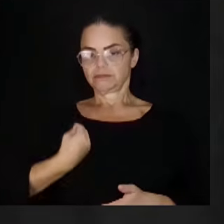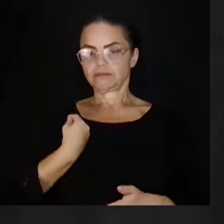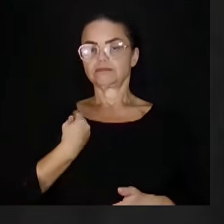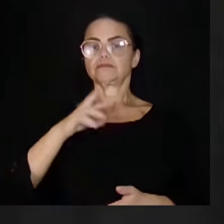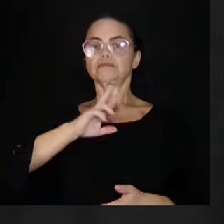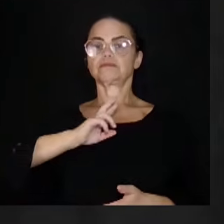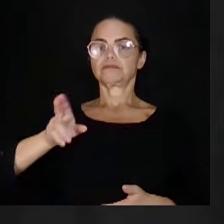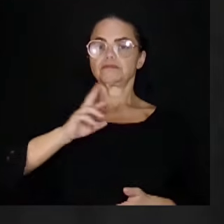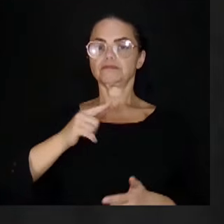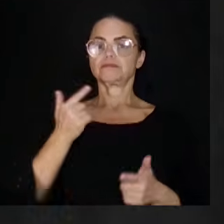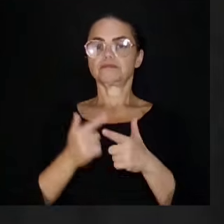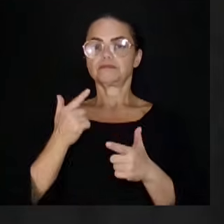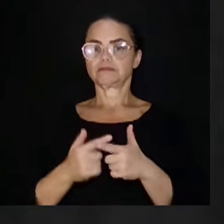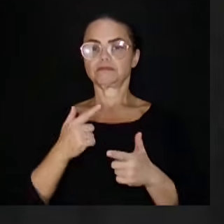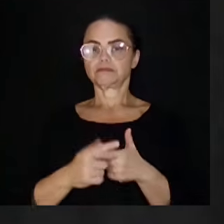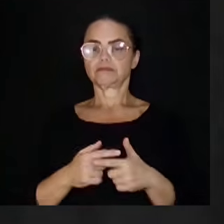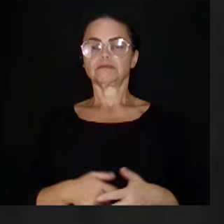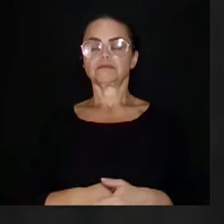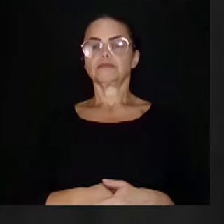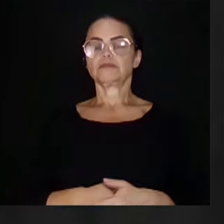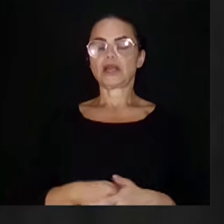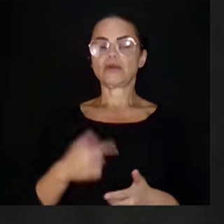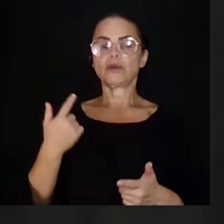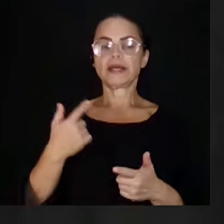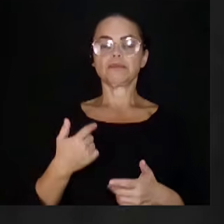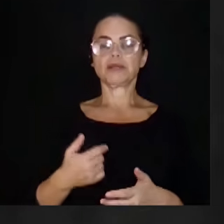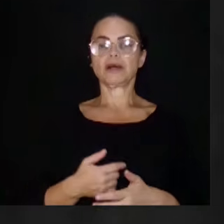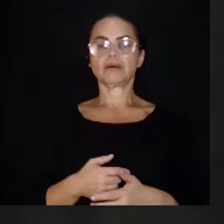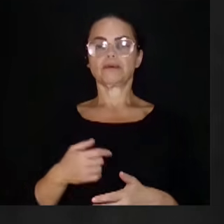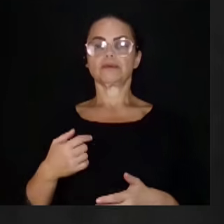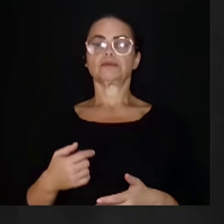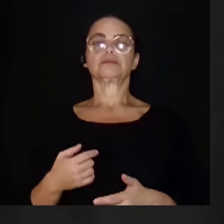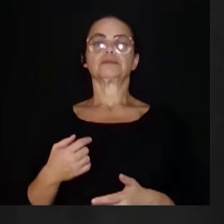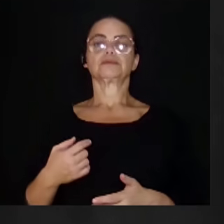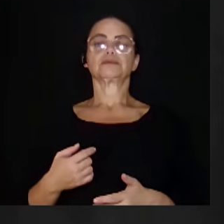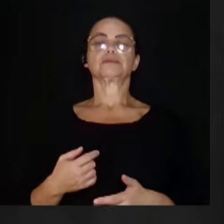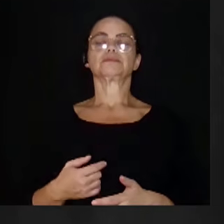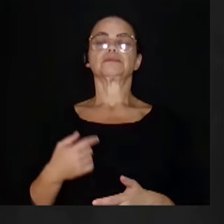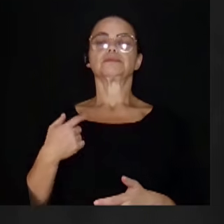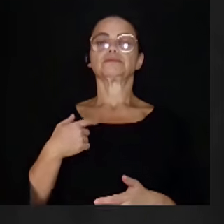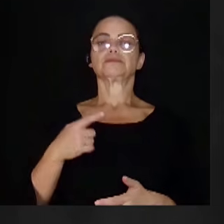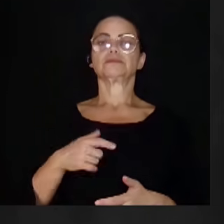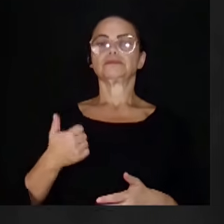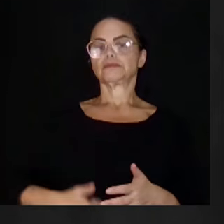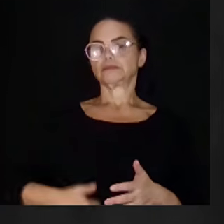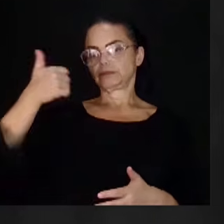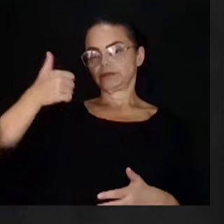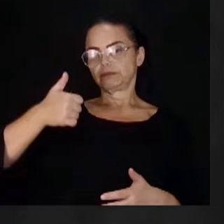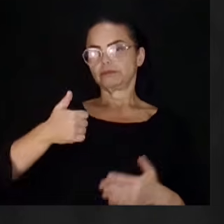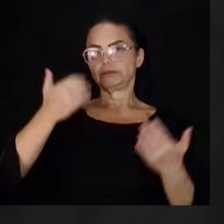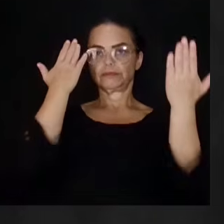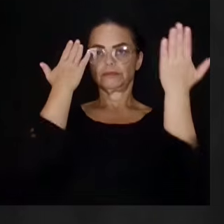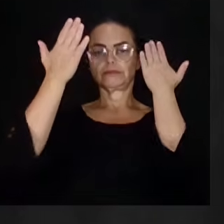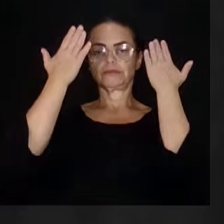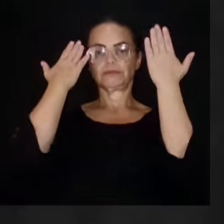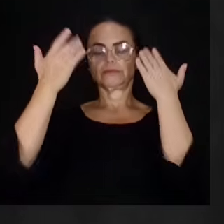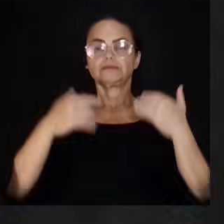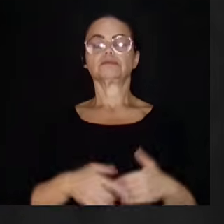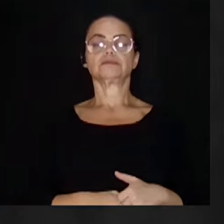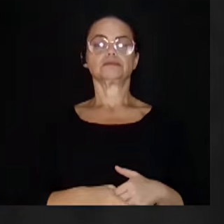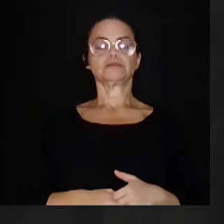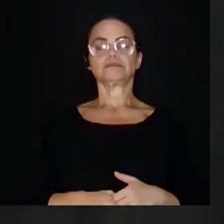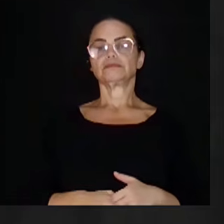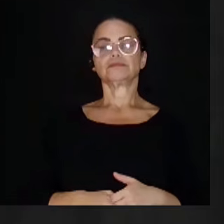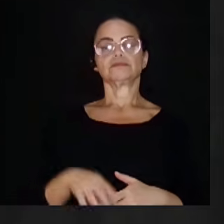porque estamos se quebrando tabu também. Porque, em primeiro lugar, psicologia, não tanto quanto